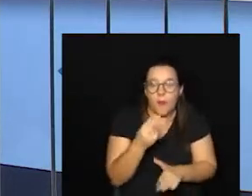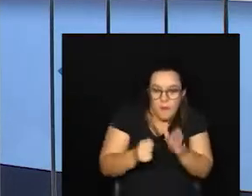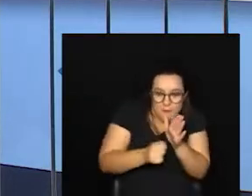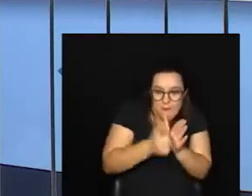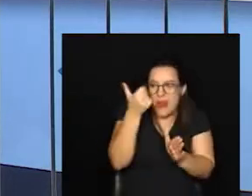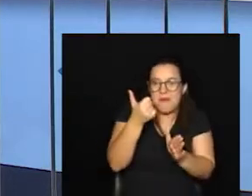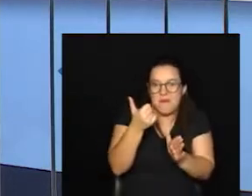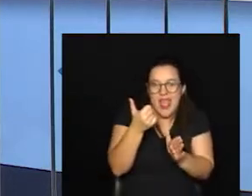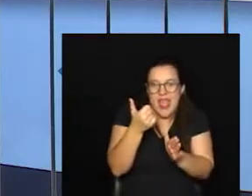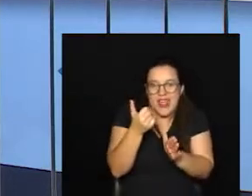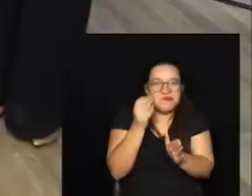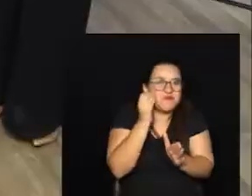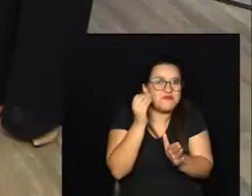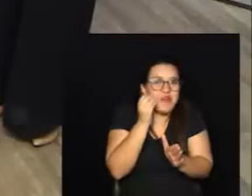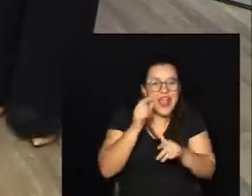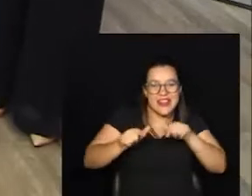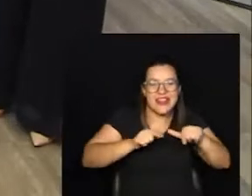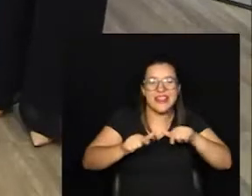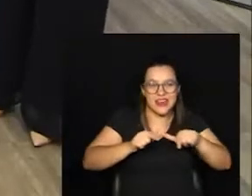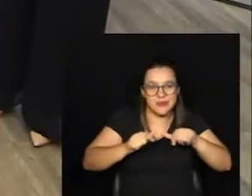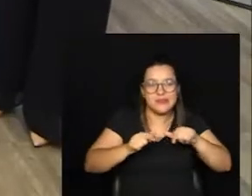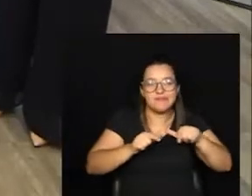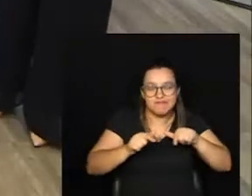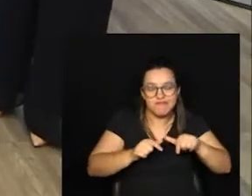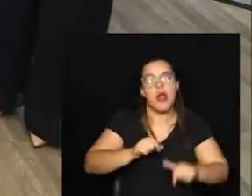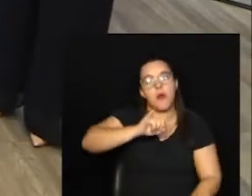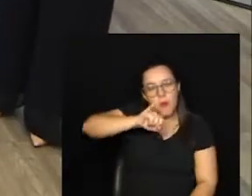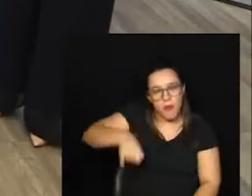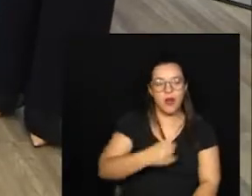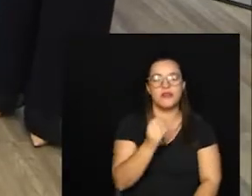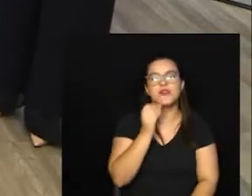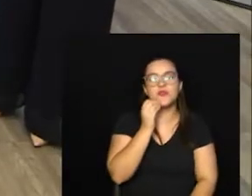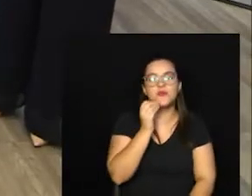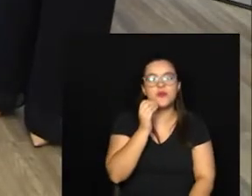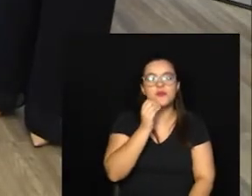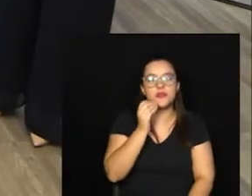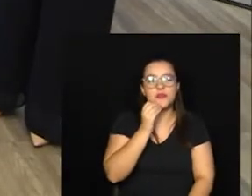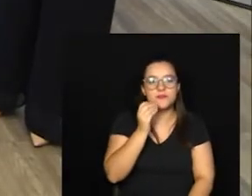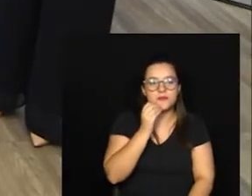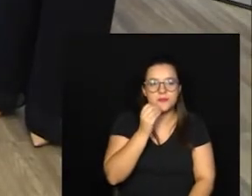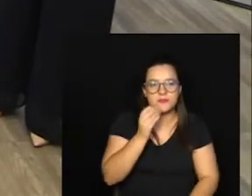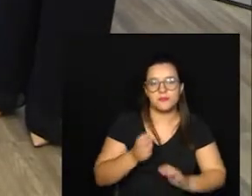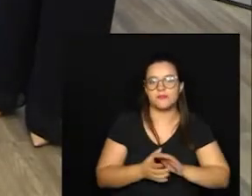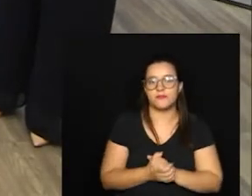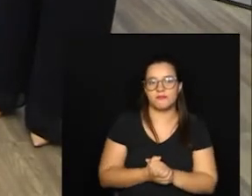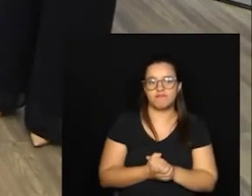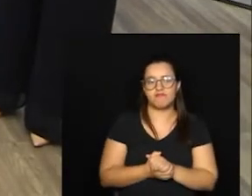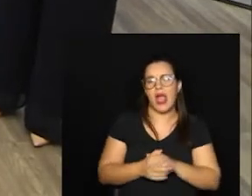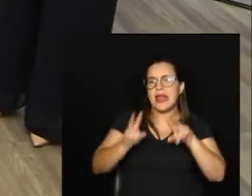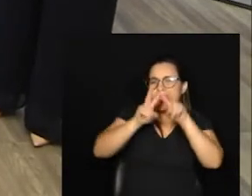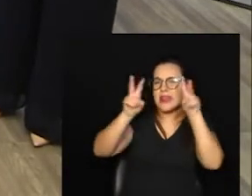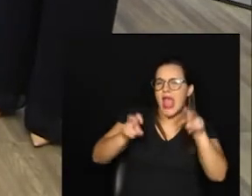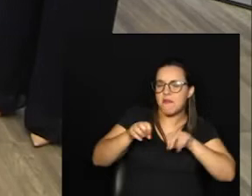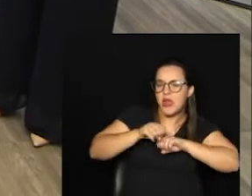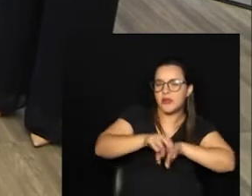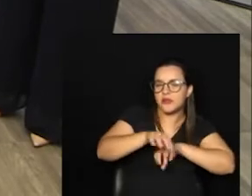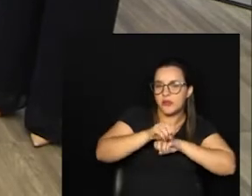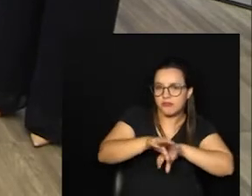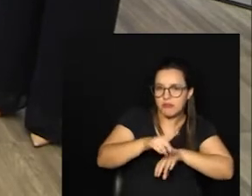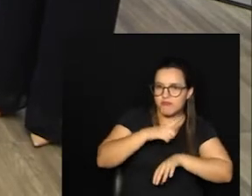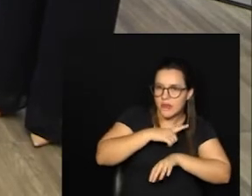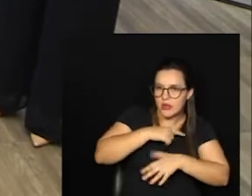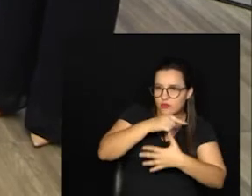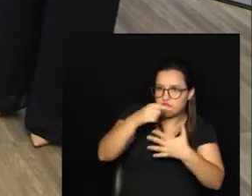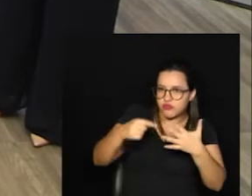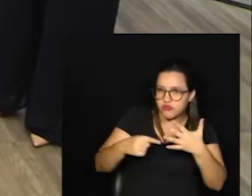primeiro emprego, Gabriel. Exatamente, uma grande oportunidade aí. Mina, falando um pouquinho sobre educação, nós temos novidades para